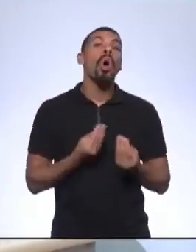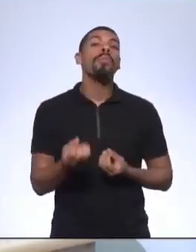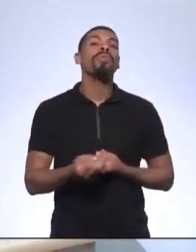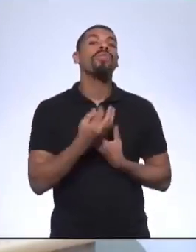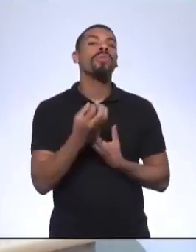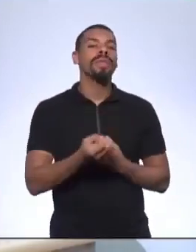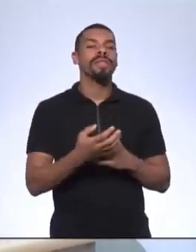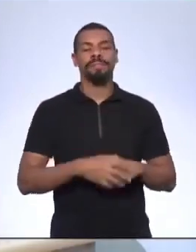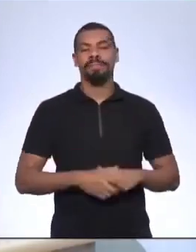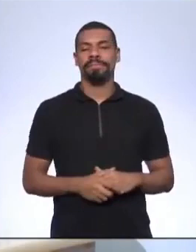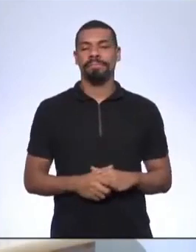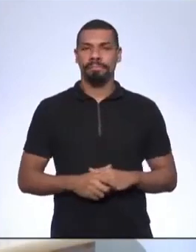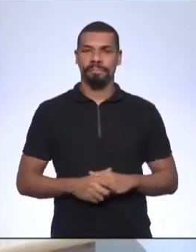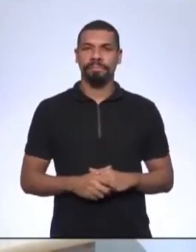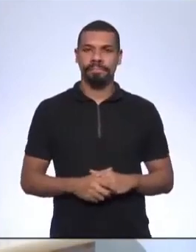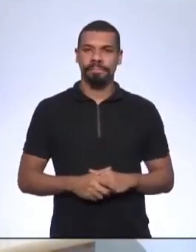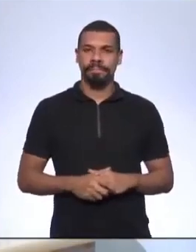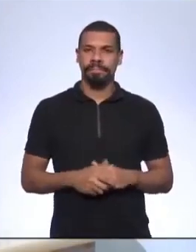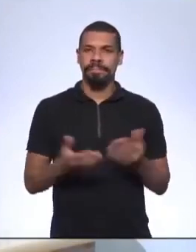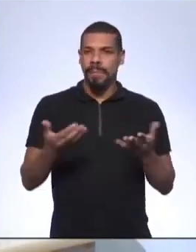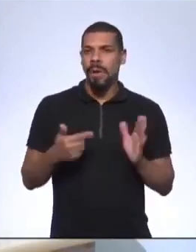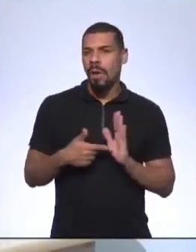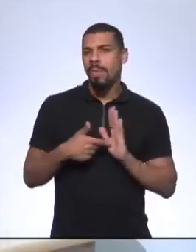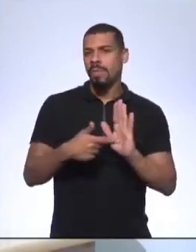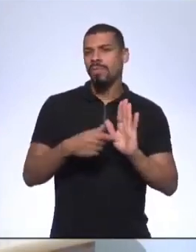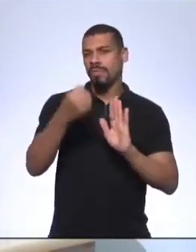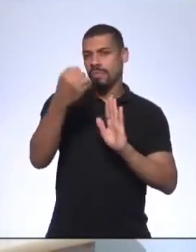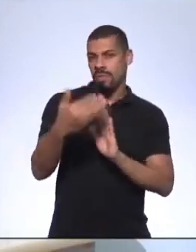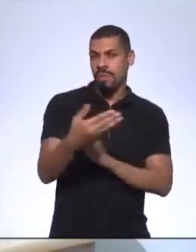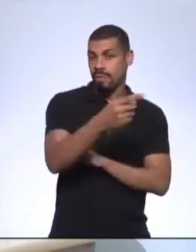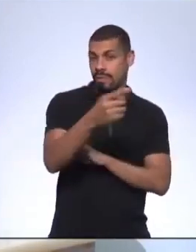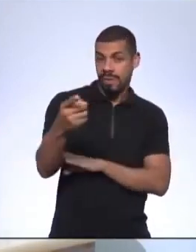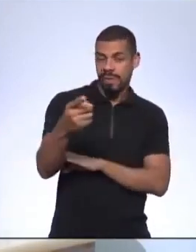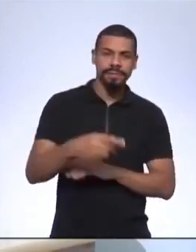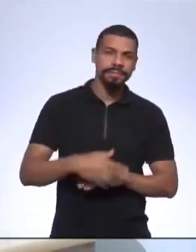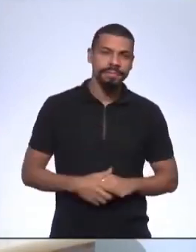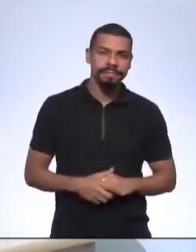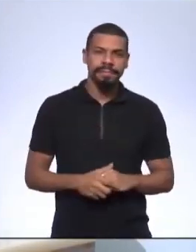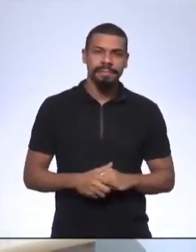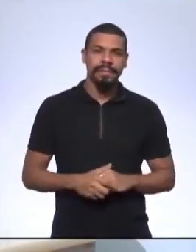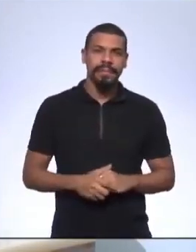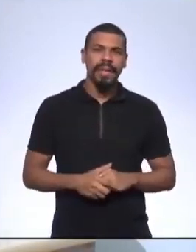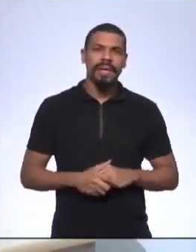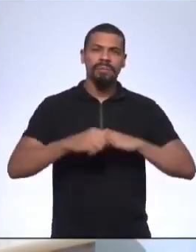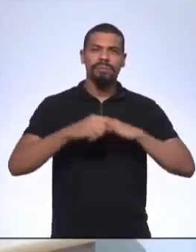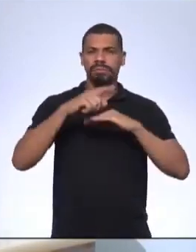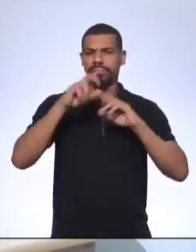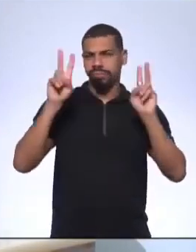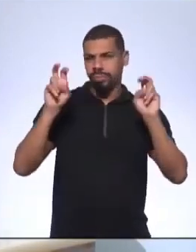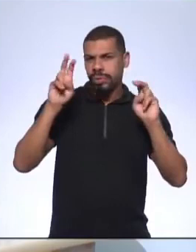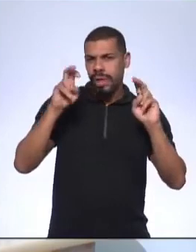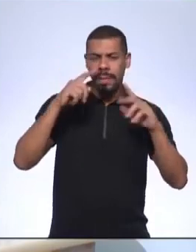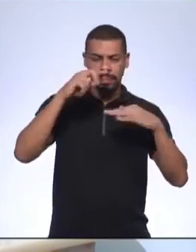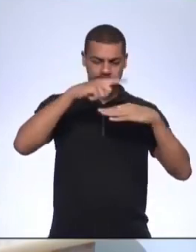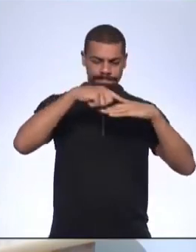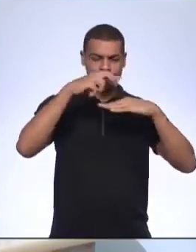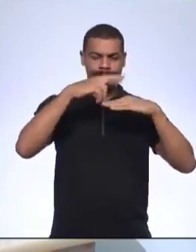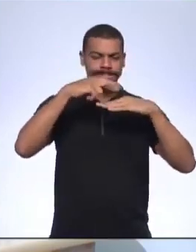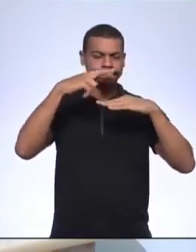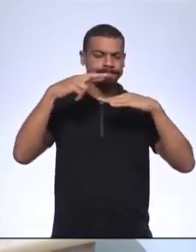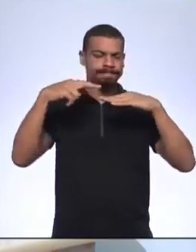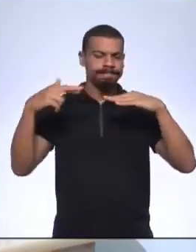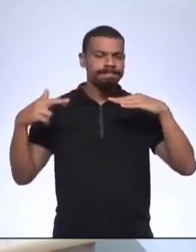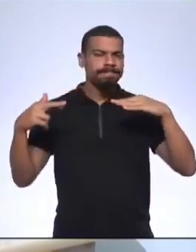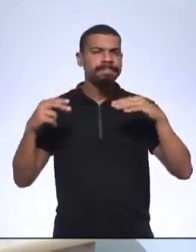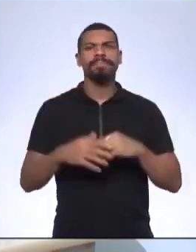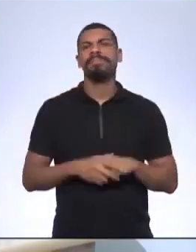informações. O que eu queria voltar para vocês, falando das ondas, antes de falar como é que a gente vai